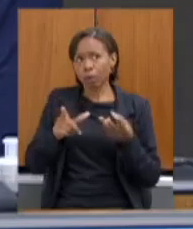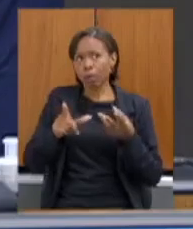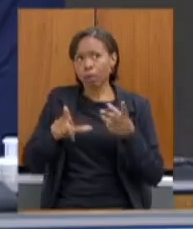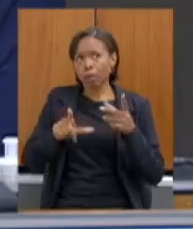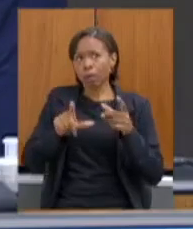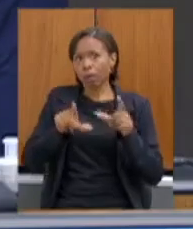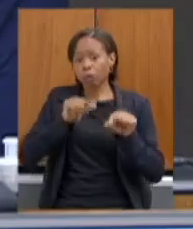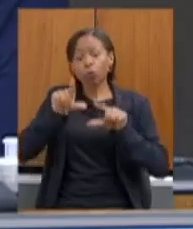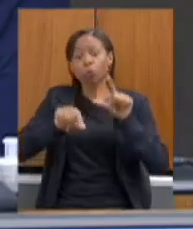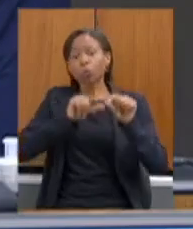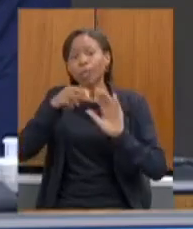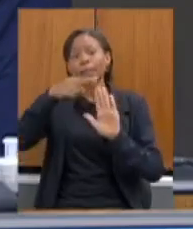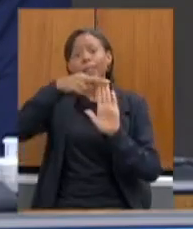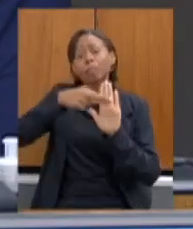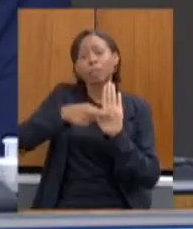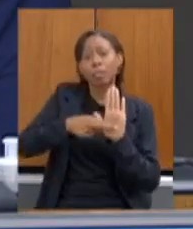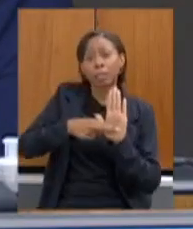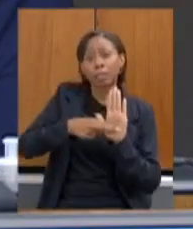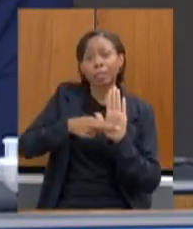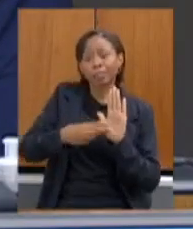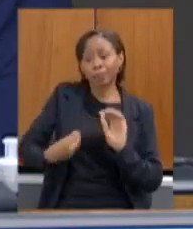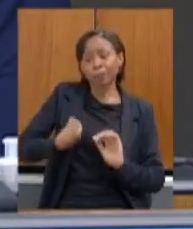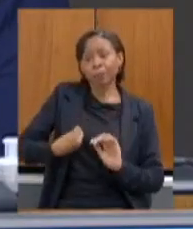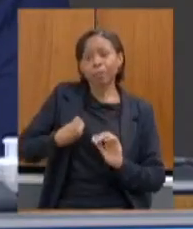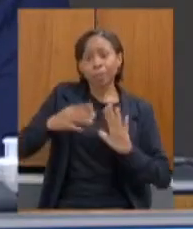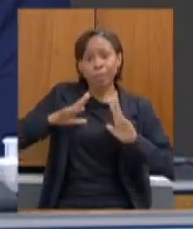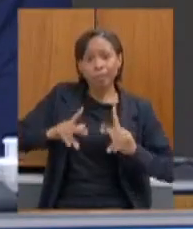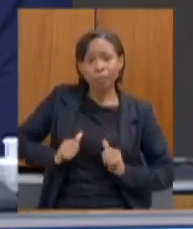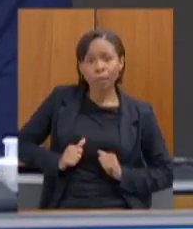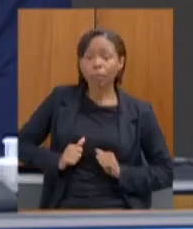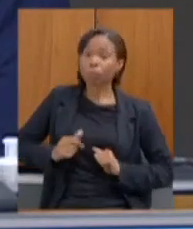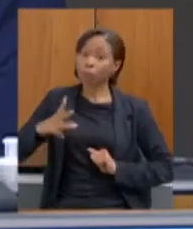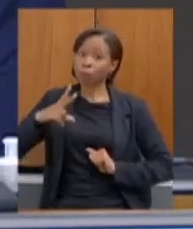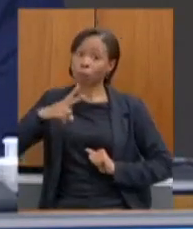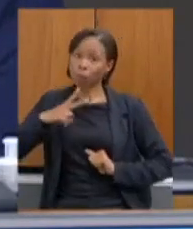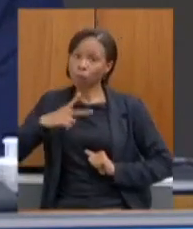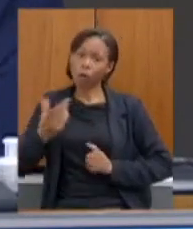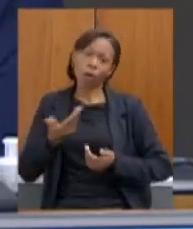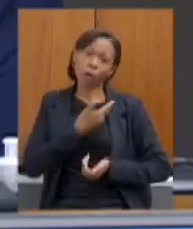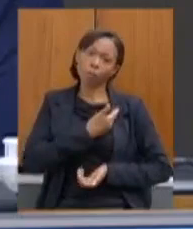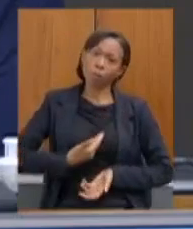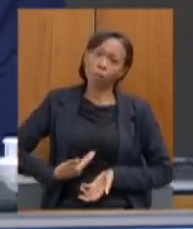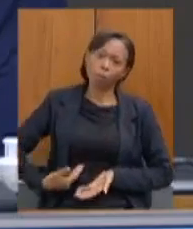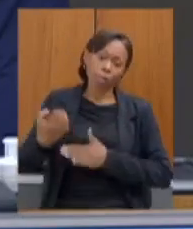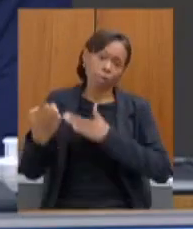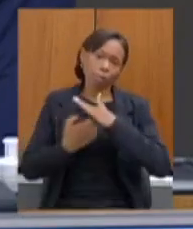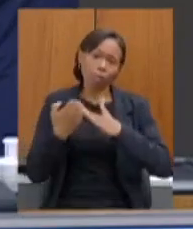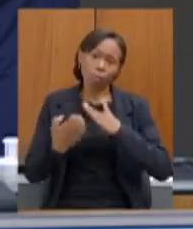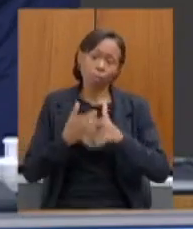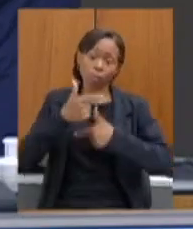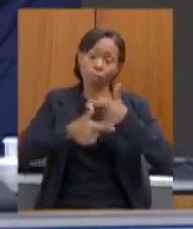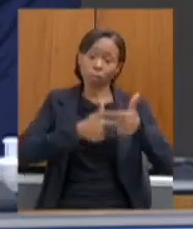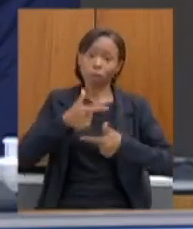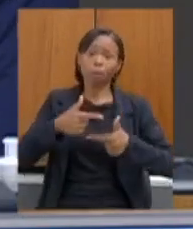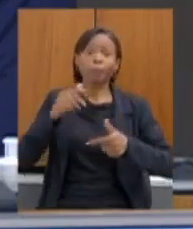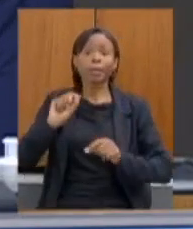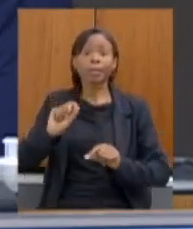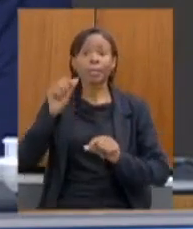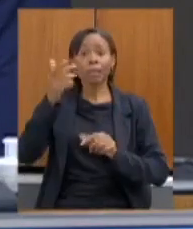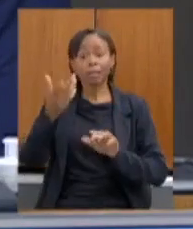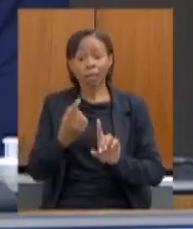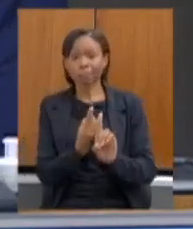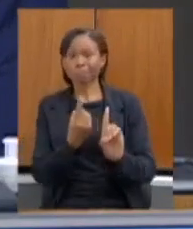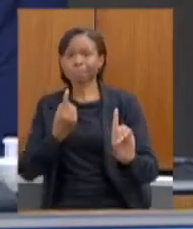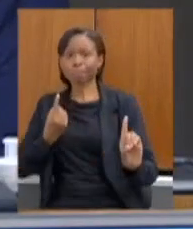funcionamento e protocolos sanitários para o poder público, empresas, trabalhadores e cidadãos de forma a garantir o distanciamento social e os cuidados